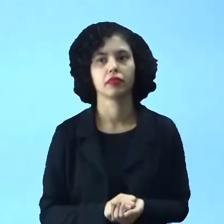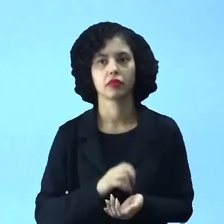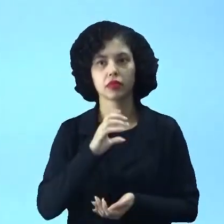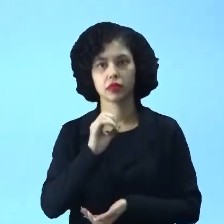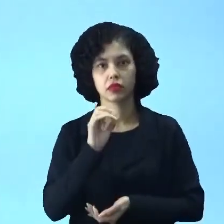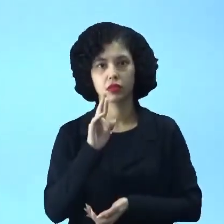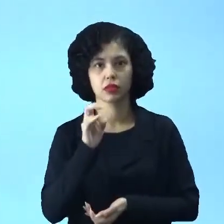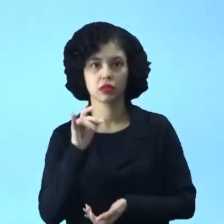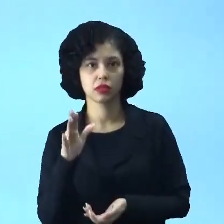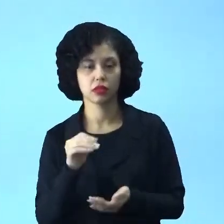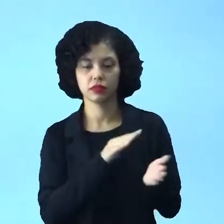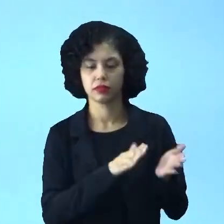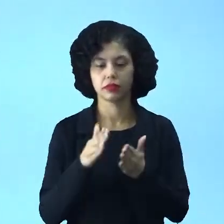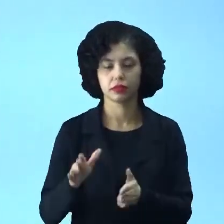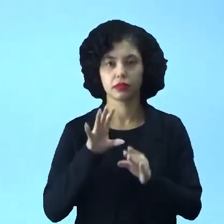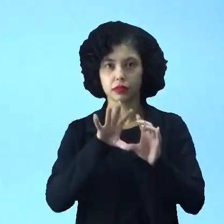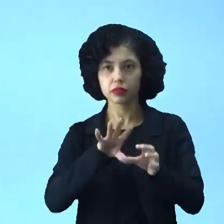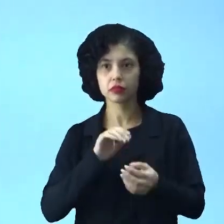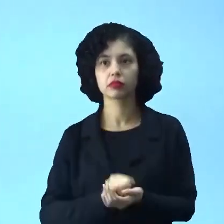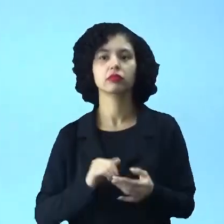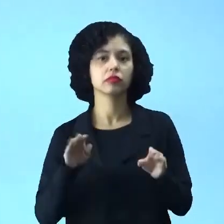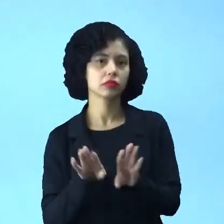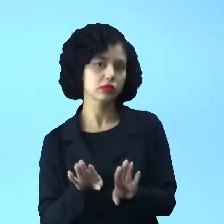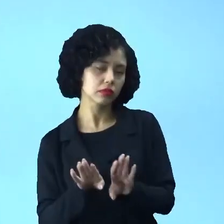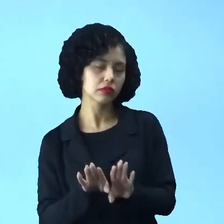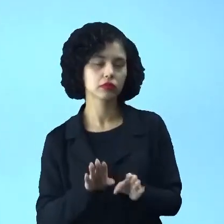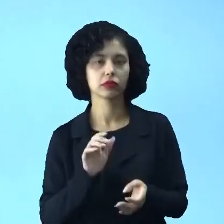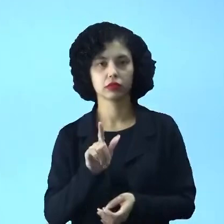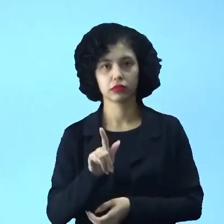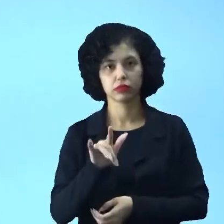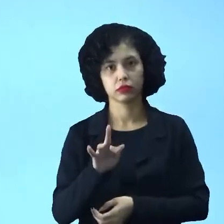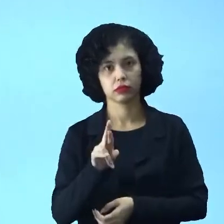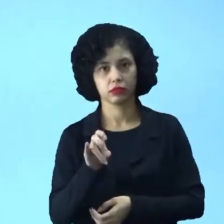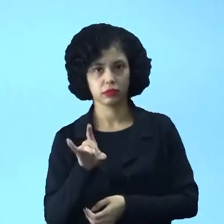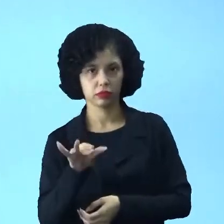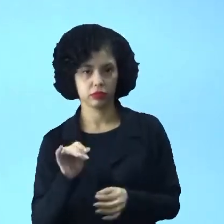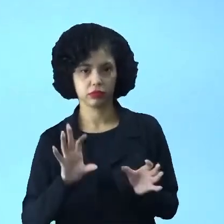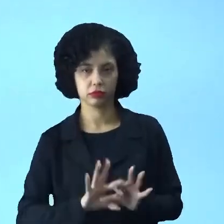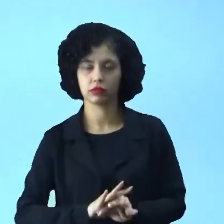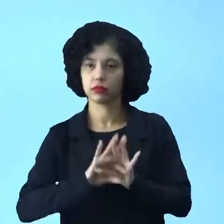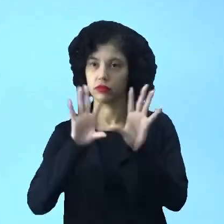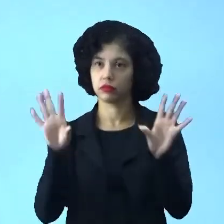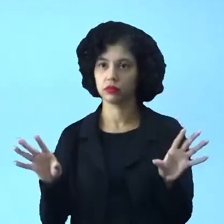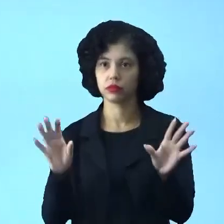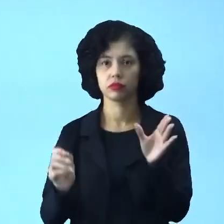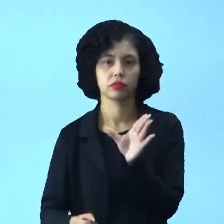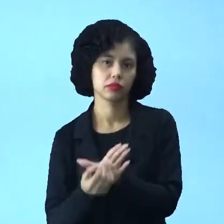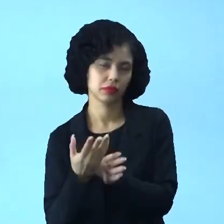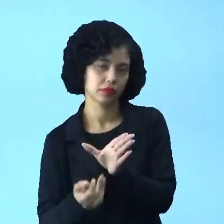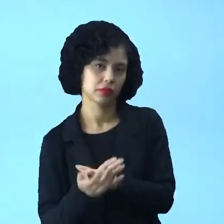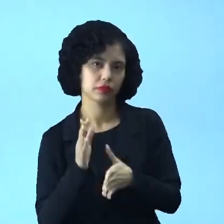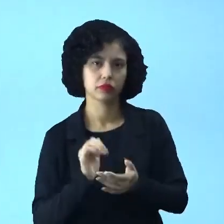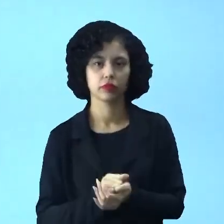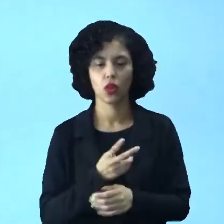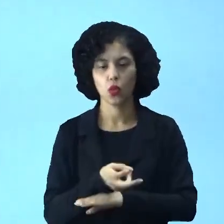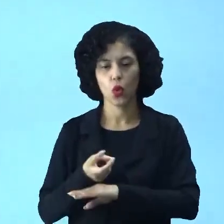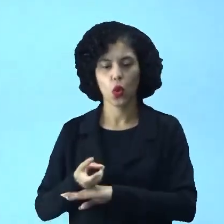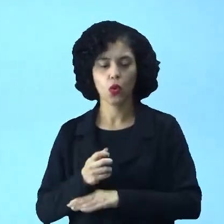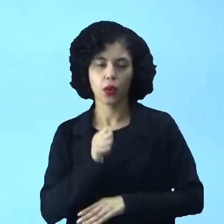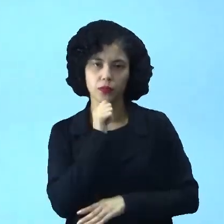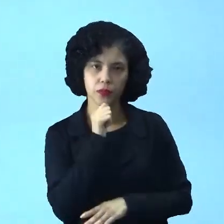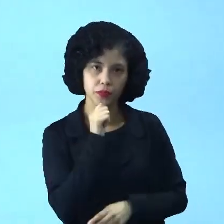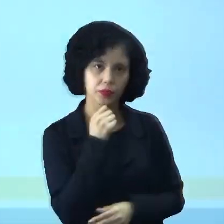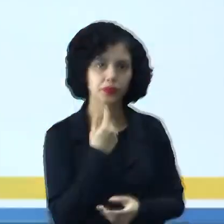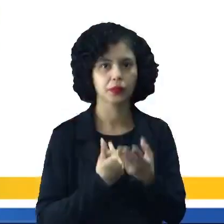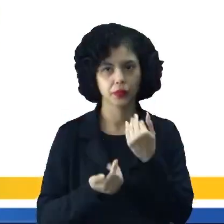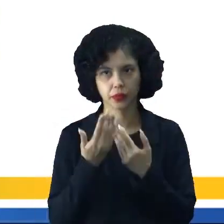órgãos, né, que fazem parte disso. Existem também as glândulas anexas, né, que liberam produtos para ajudar na absorção e digestão